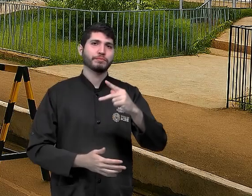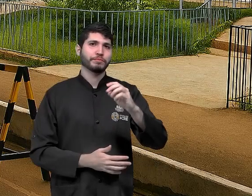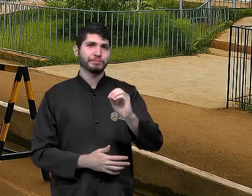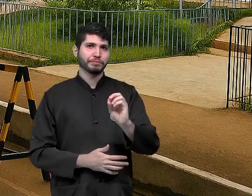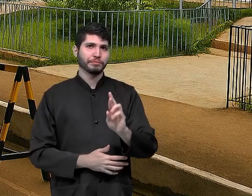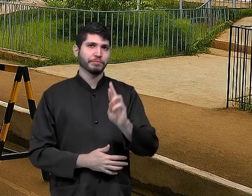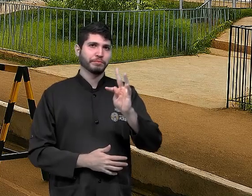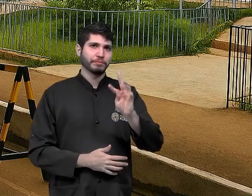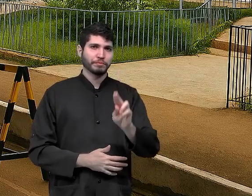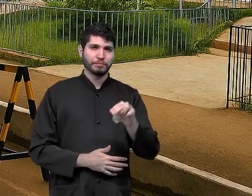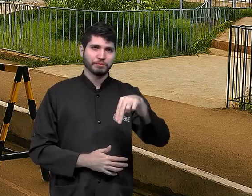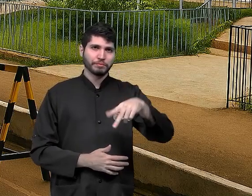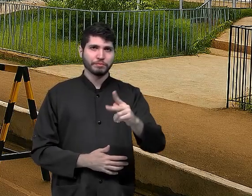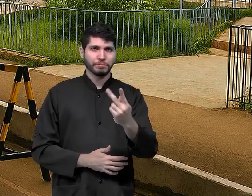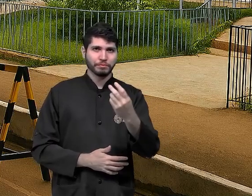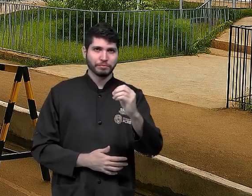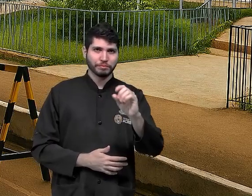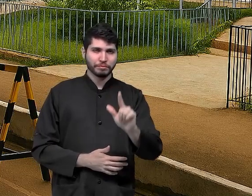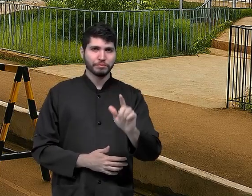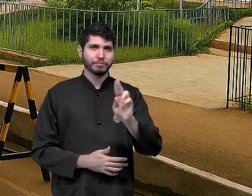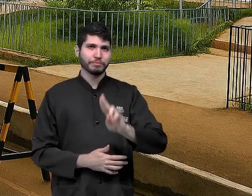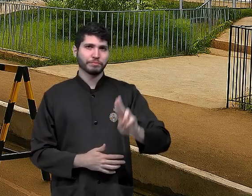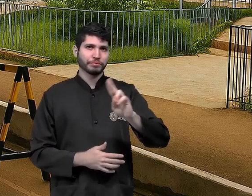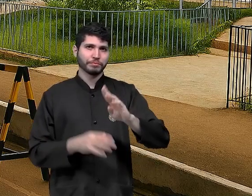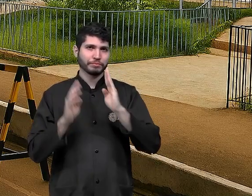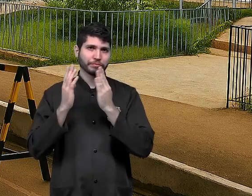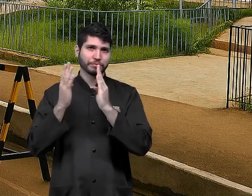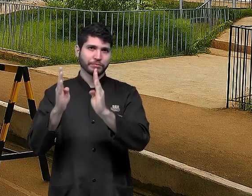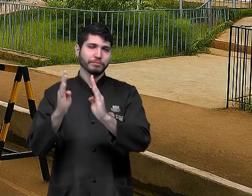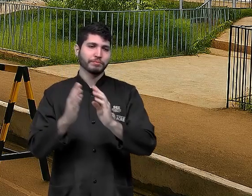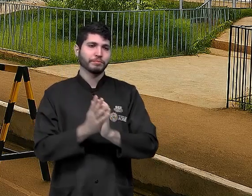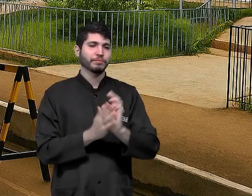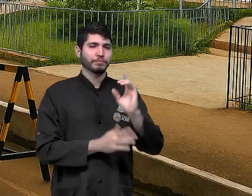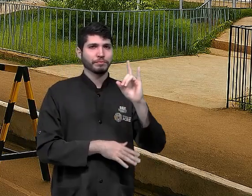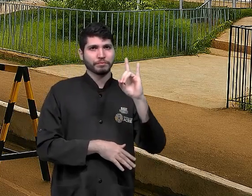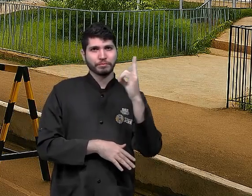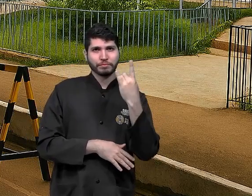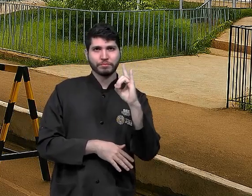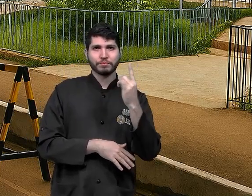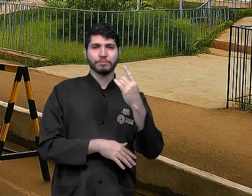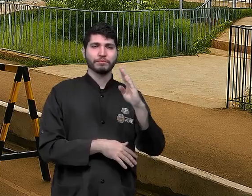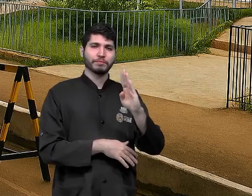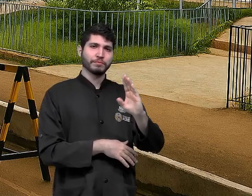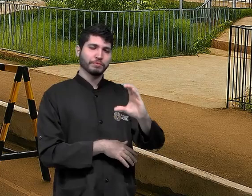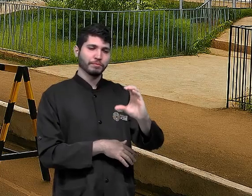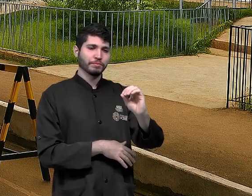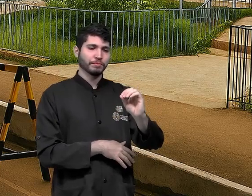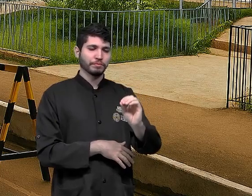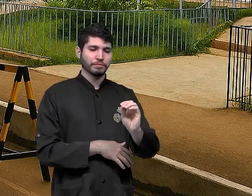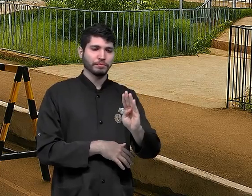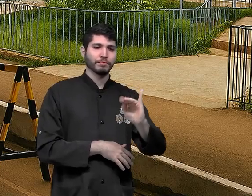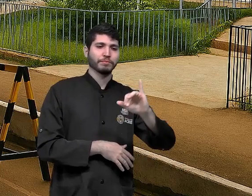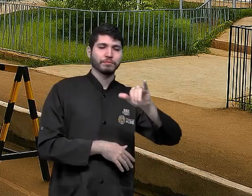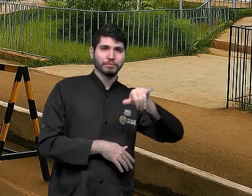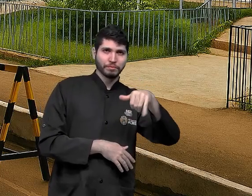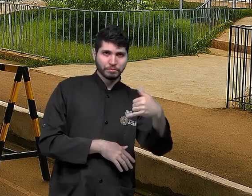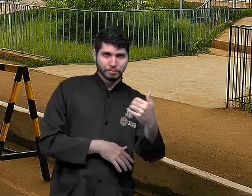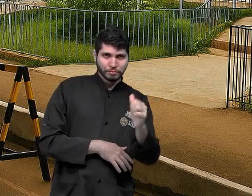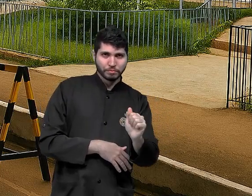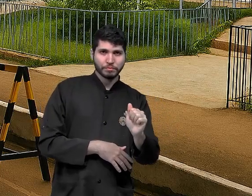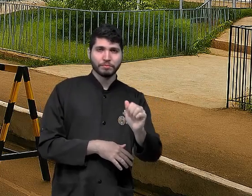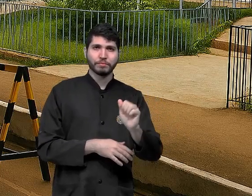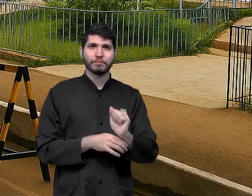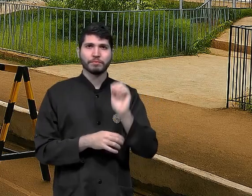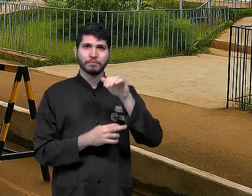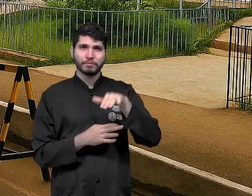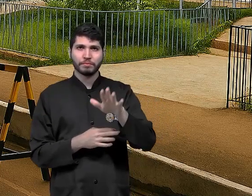é utilizado na região de Brasileia e de Bolívia, por exemplo, de Cobija, ou de Assis Brasil com Inhapare, ele não é o